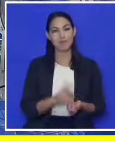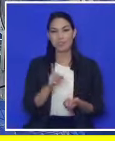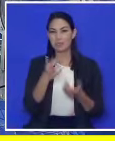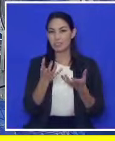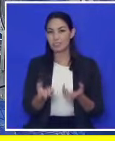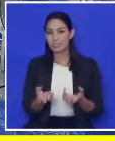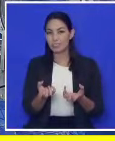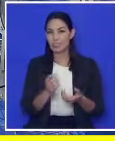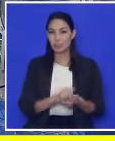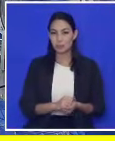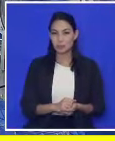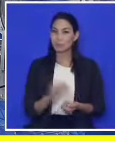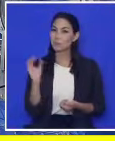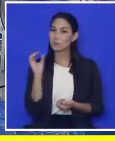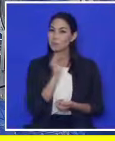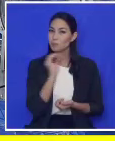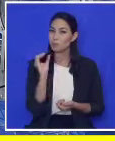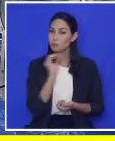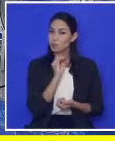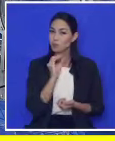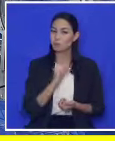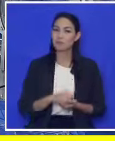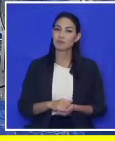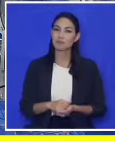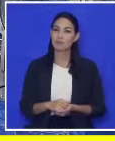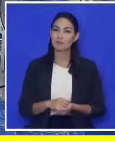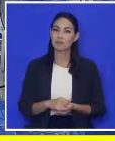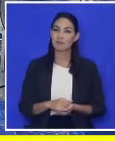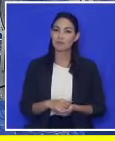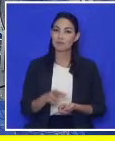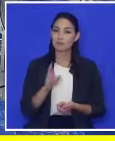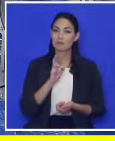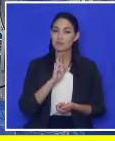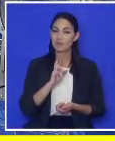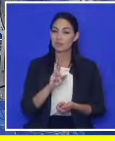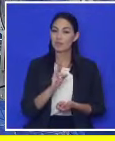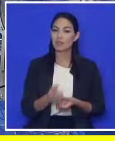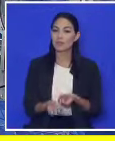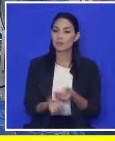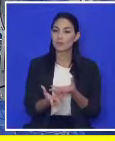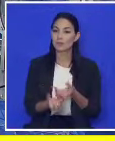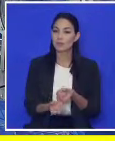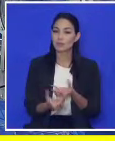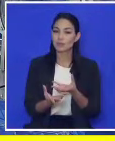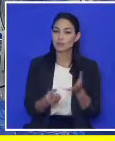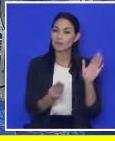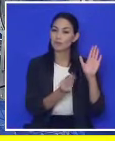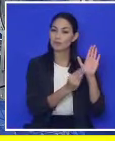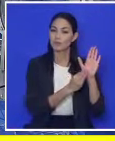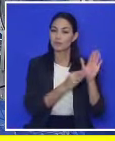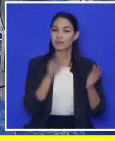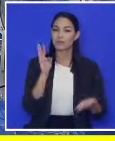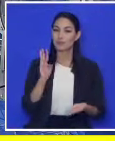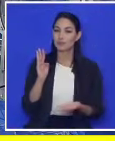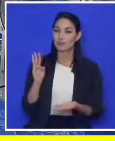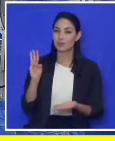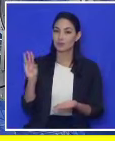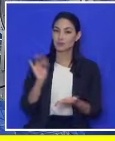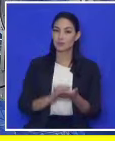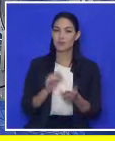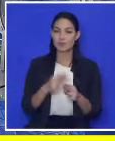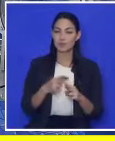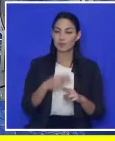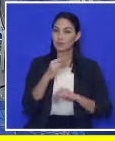Era o que você esperava? Logo após a apuração, todas as informações serão publicadas na página da Caixa na internet. É